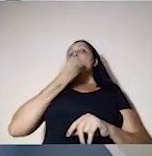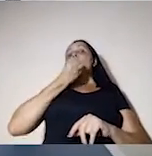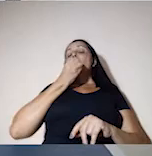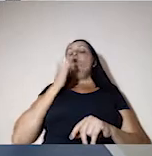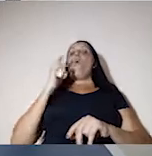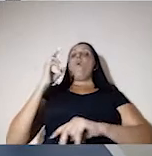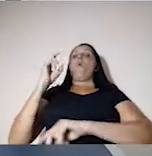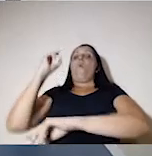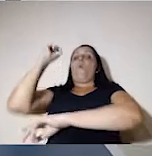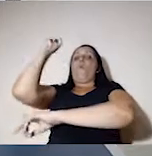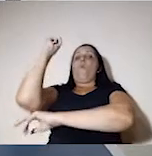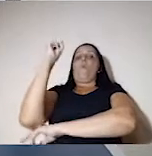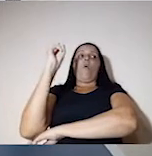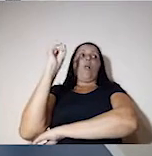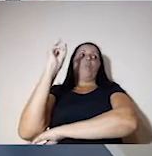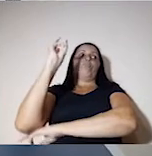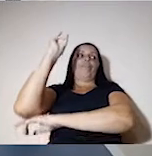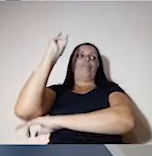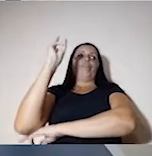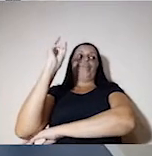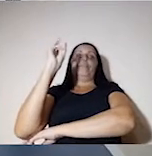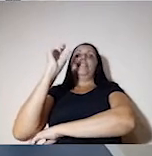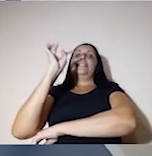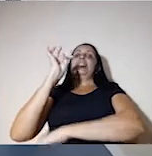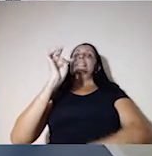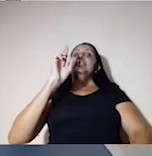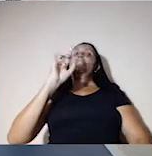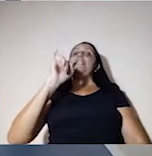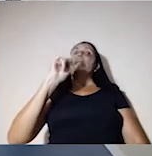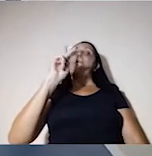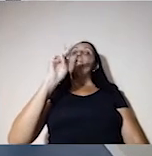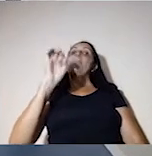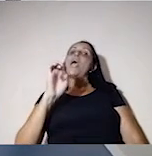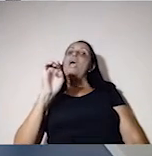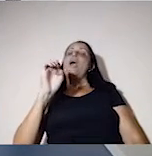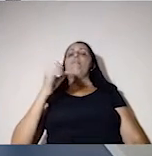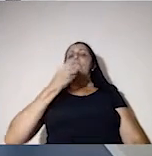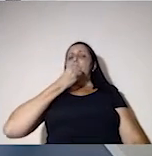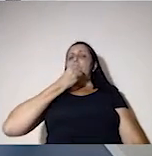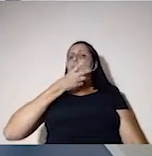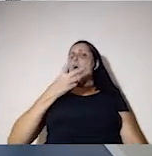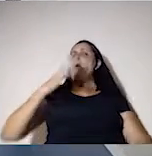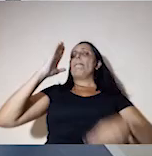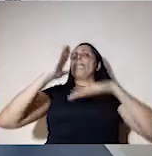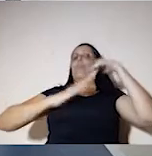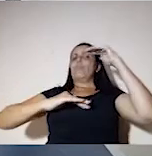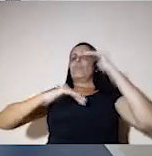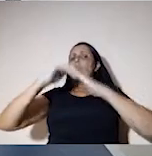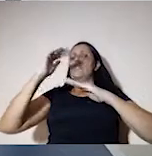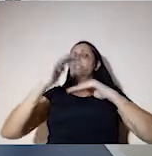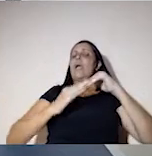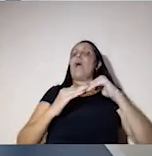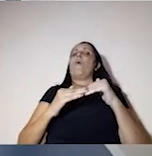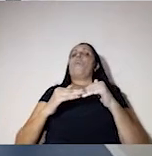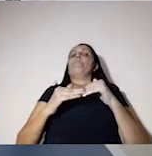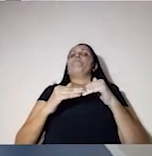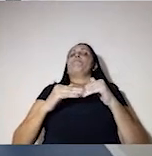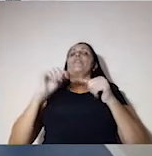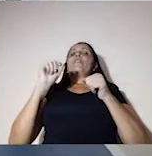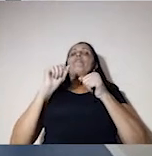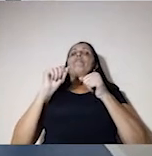Você tendo um bom tripé, esse tripé aqui é um tripé Manfrotto, é um tripé de alto escalão, bom, ele é